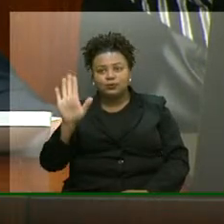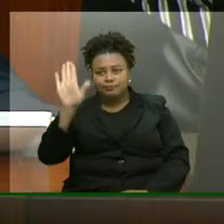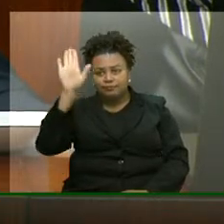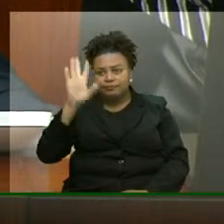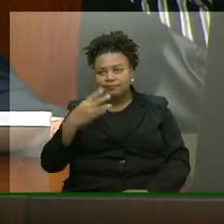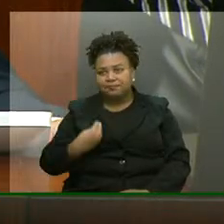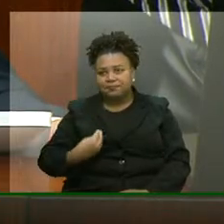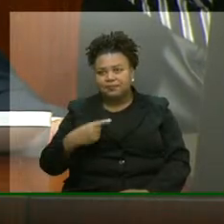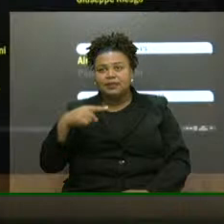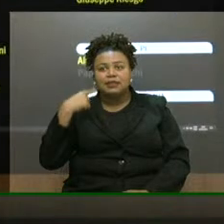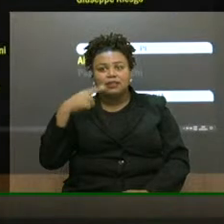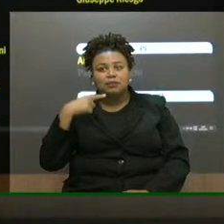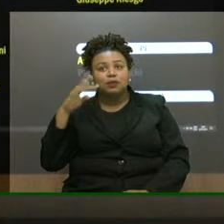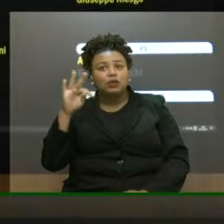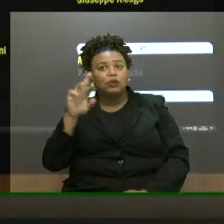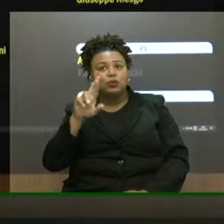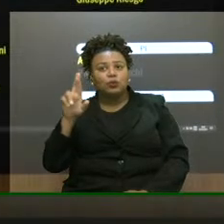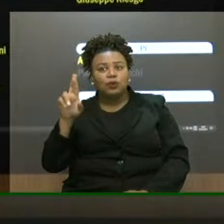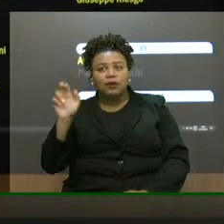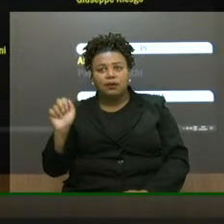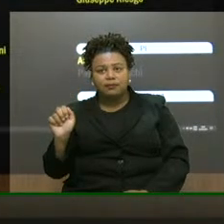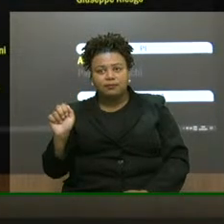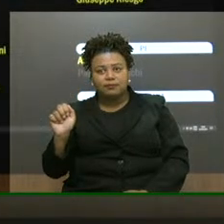Presente, presidente. Sérgio Turra.